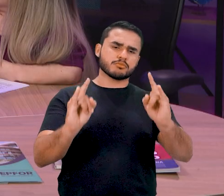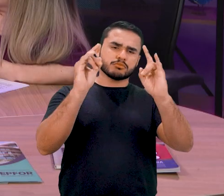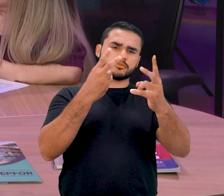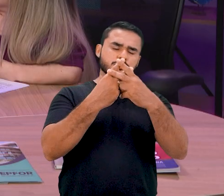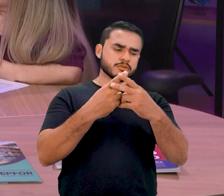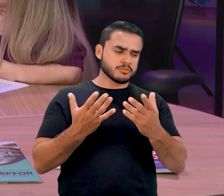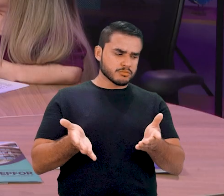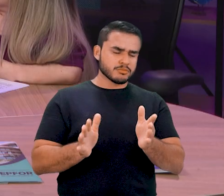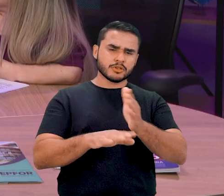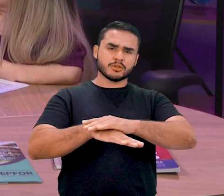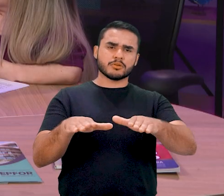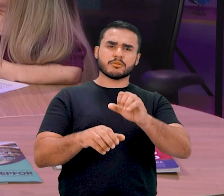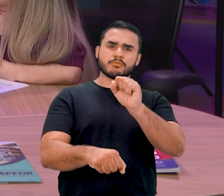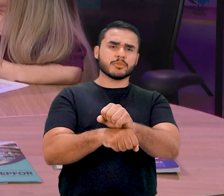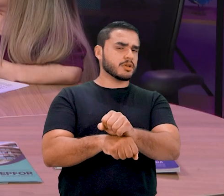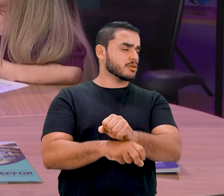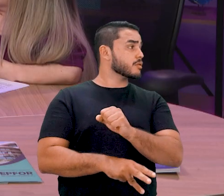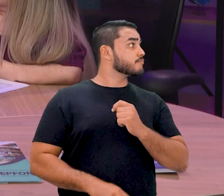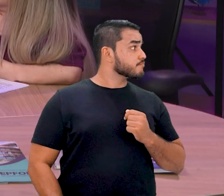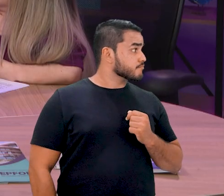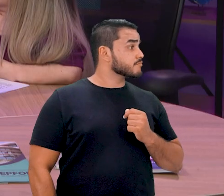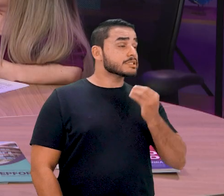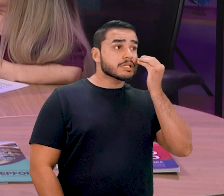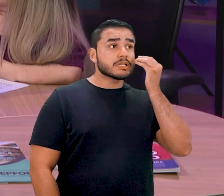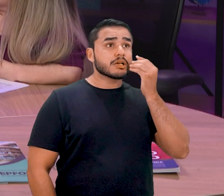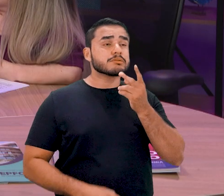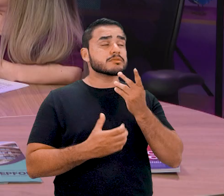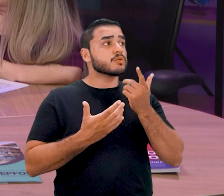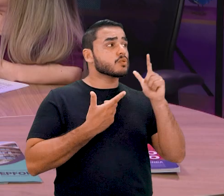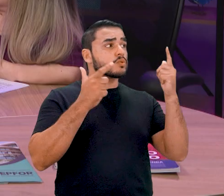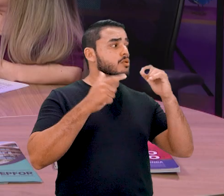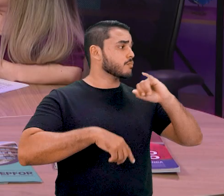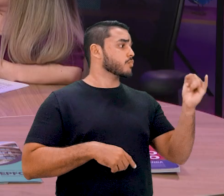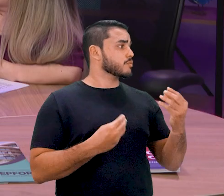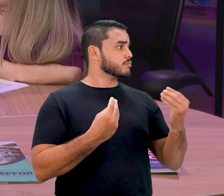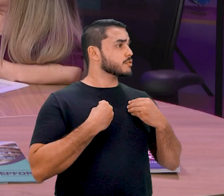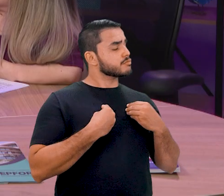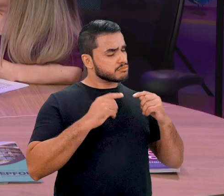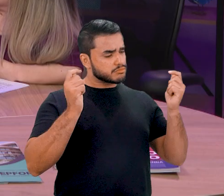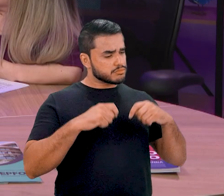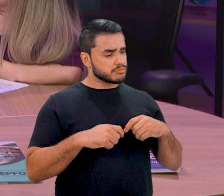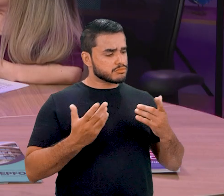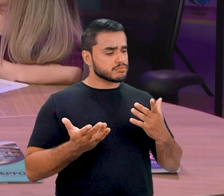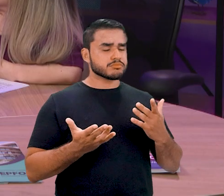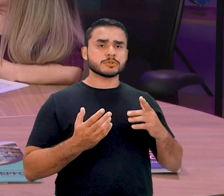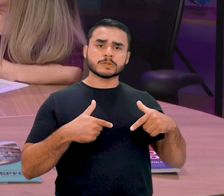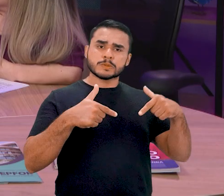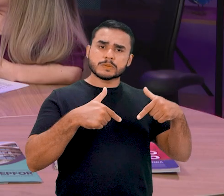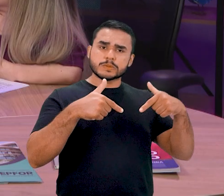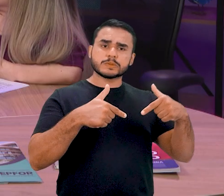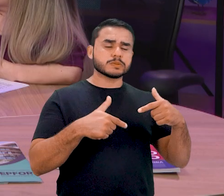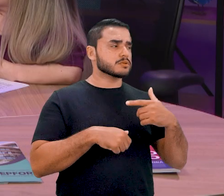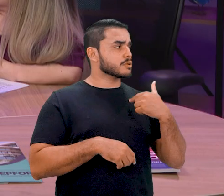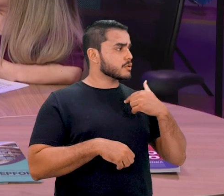que o meu ciclo ali tinha que se encerrar para que eu pudesse entender que eu podia ocupar outros espaços.